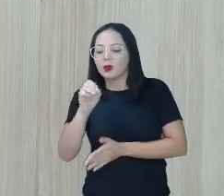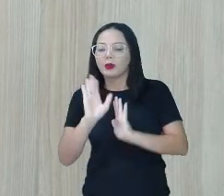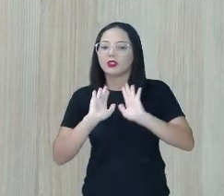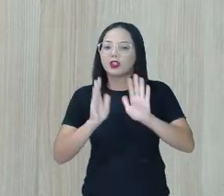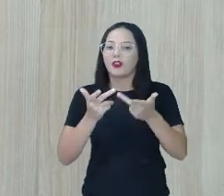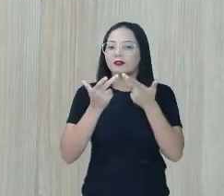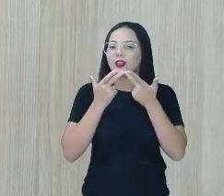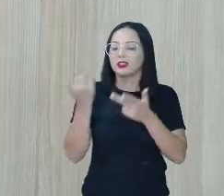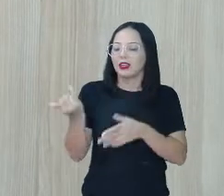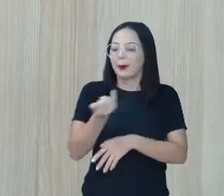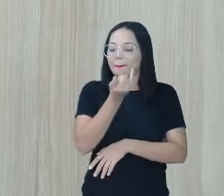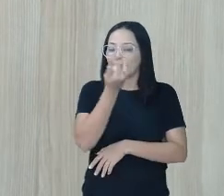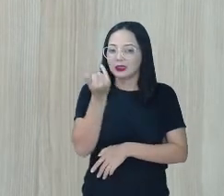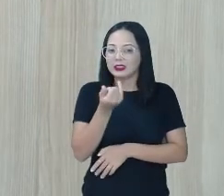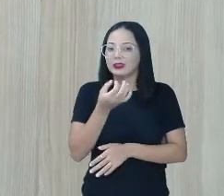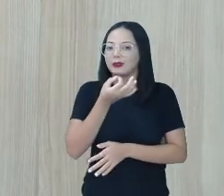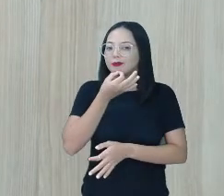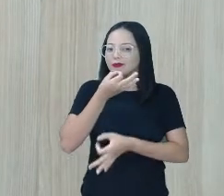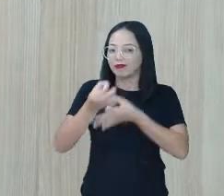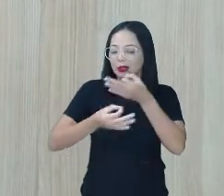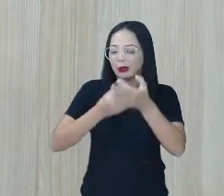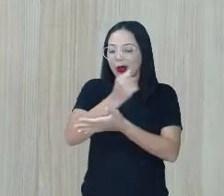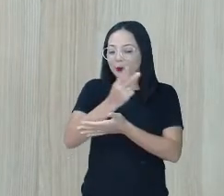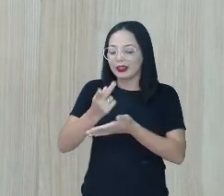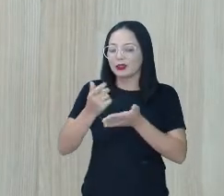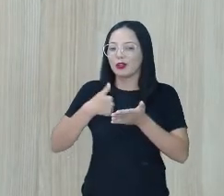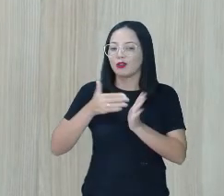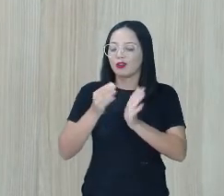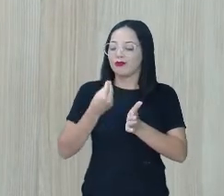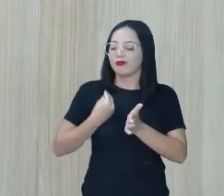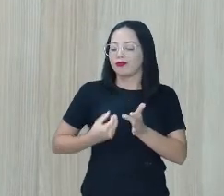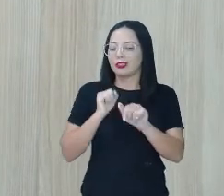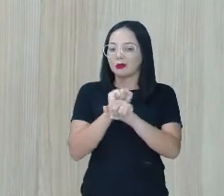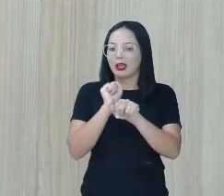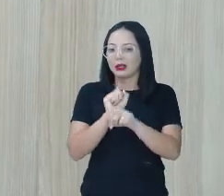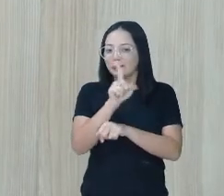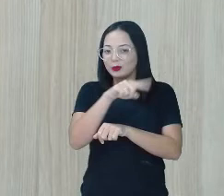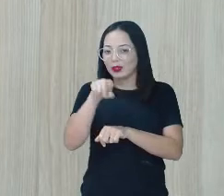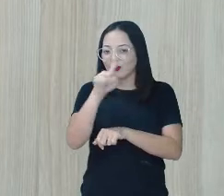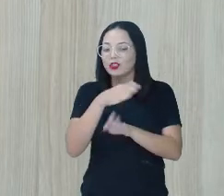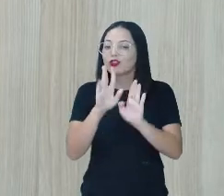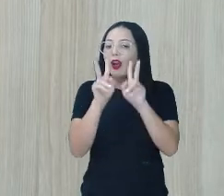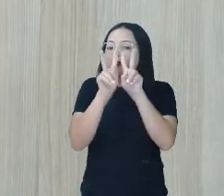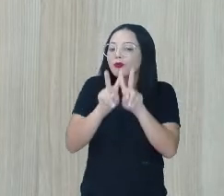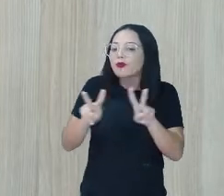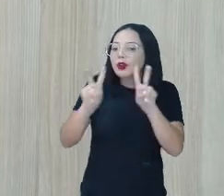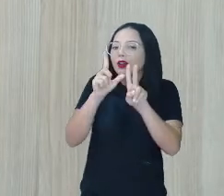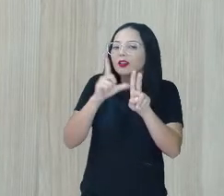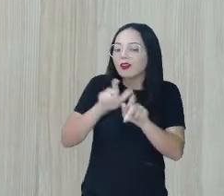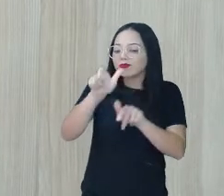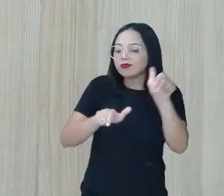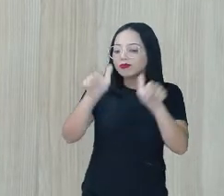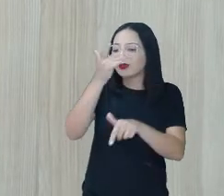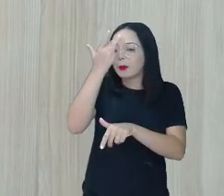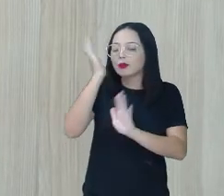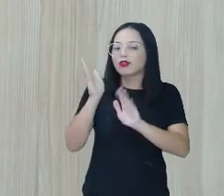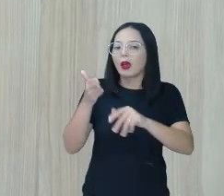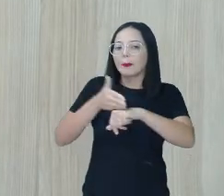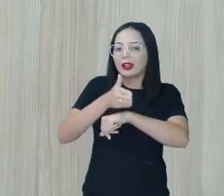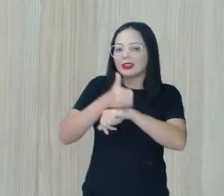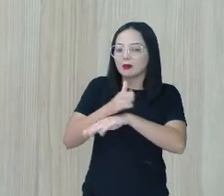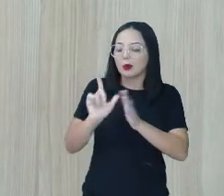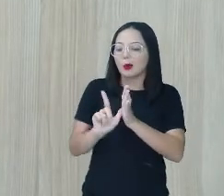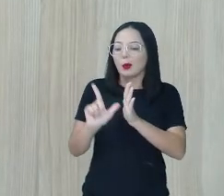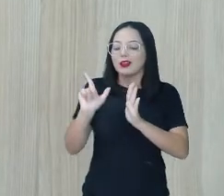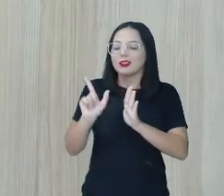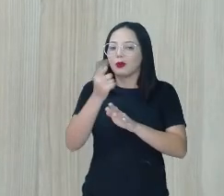do aplicativo, né? Estou aqui logada, aguardando aí vocês começarem já os comentários, vendo que já tinha gente participando aqui antes da aula de História, então